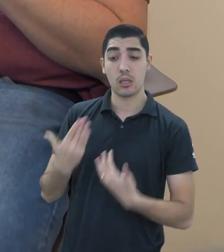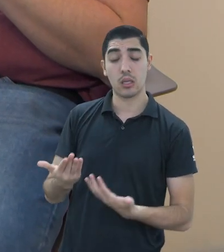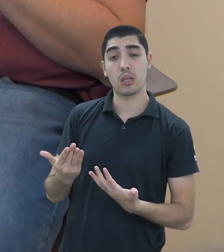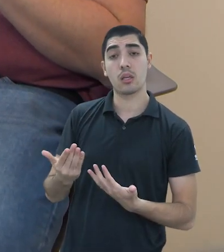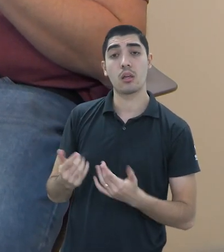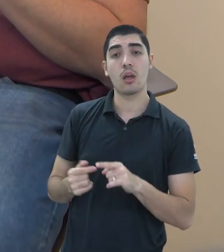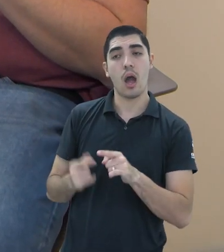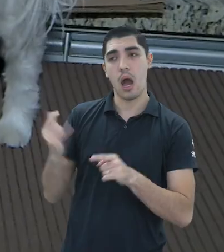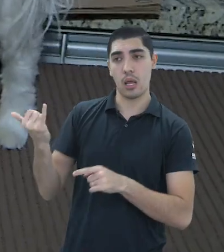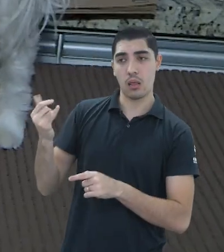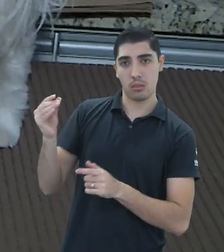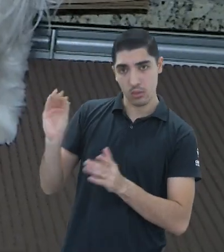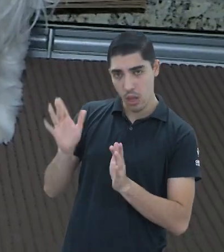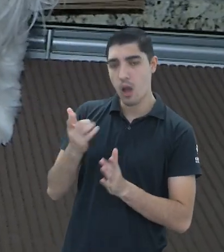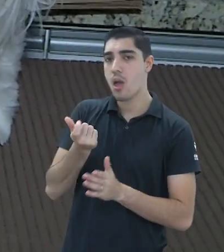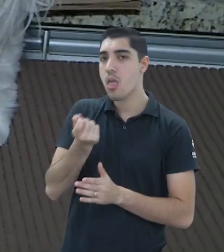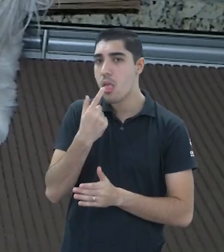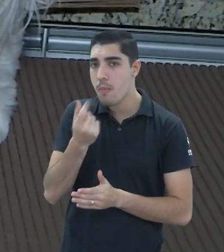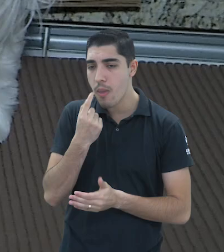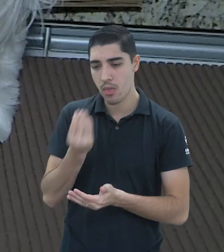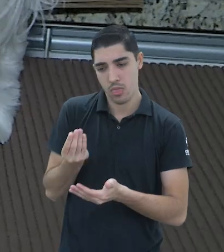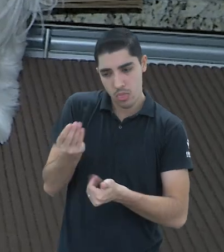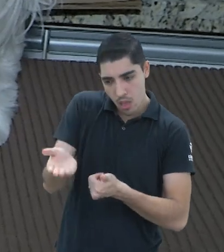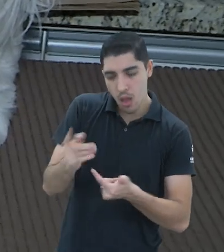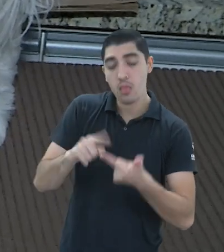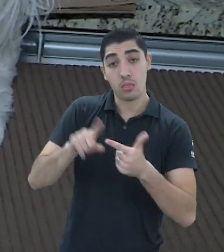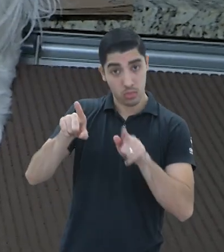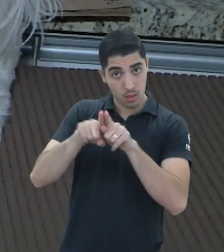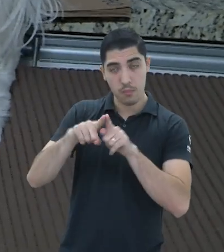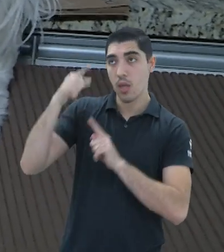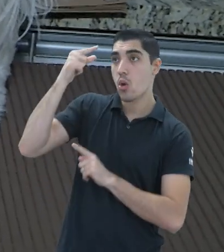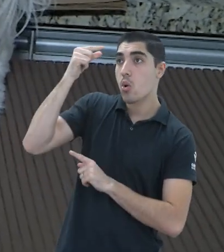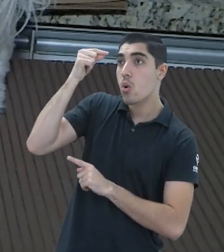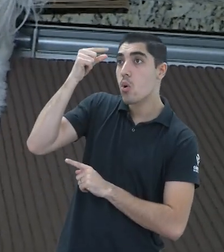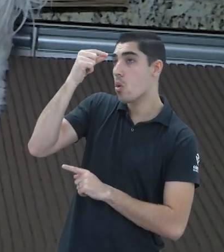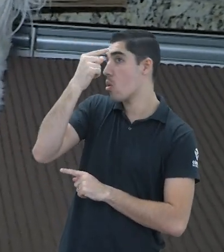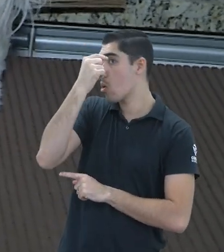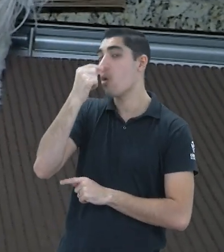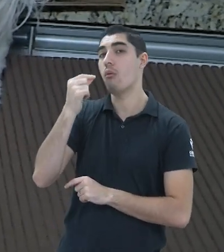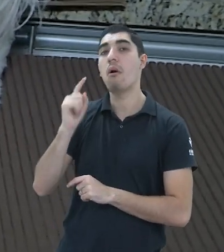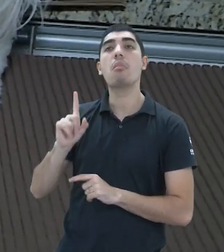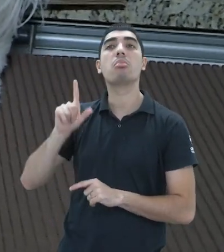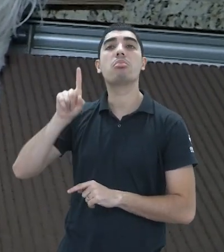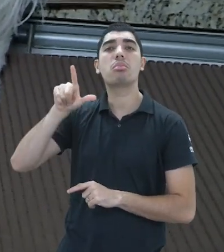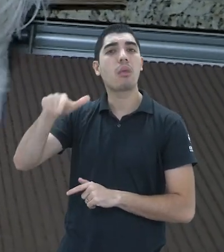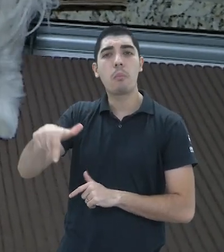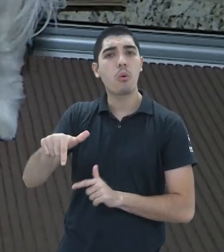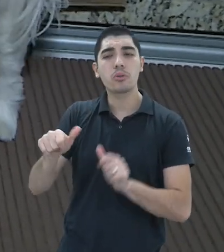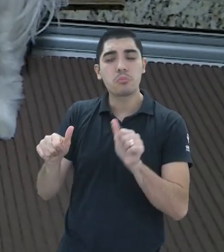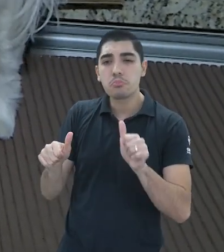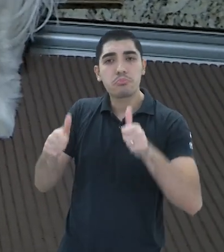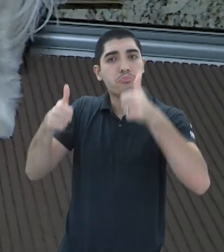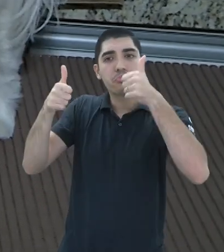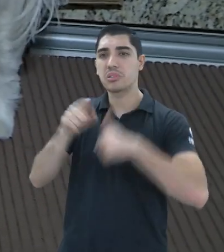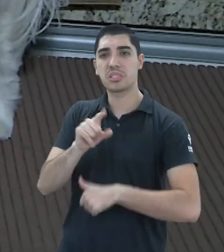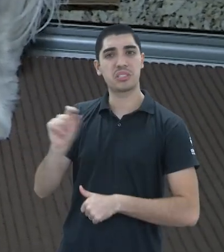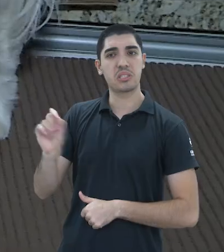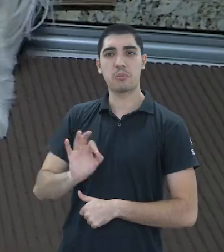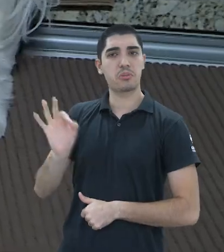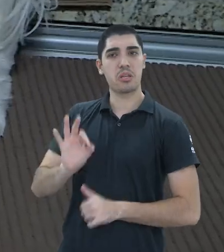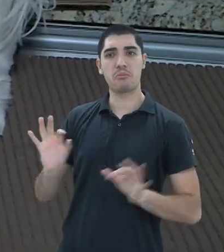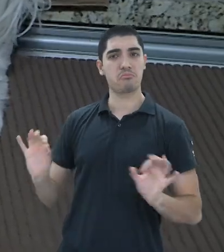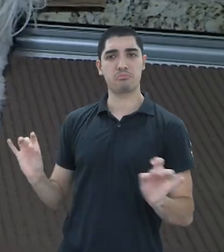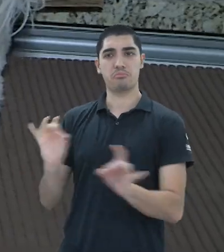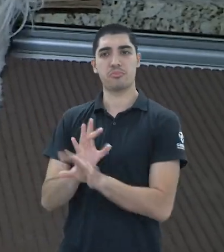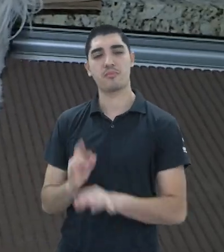alguns remédios, alguns colírios, né? E rapidamente ela retornou aí já 100%. Né? Olho